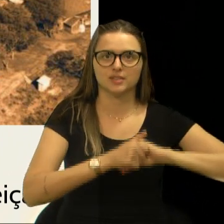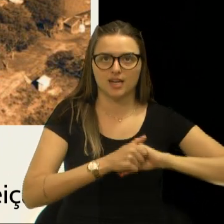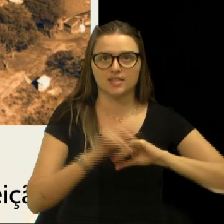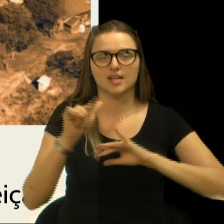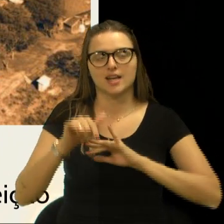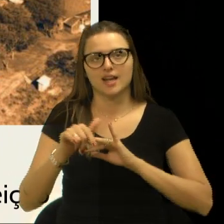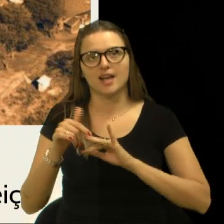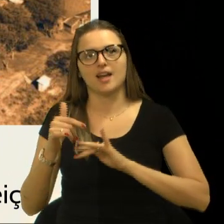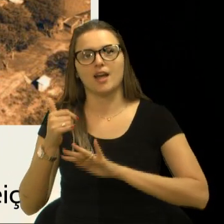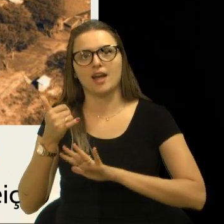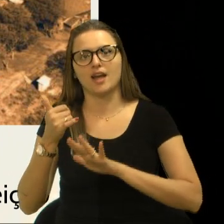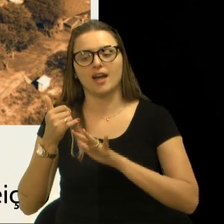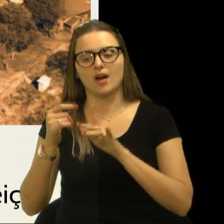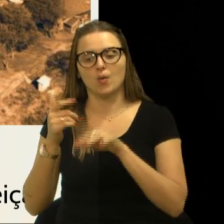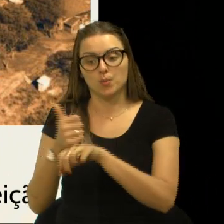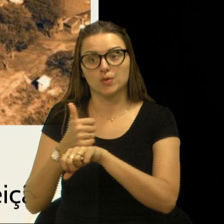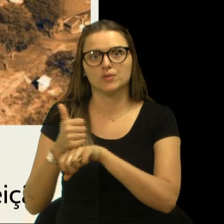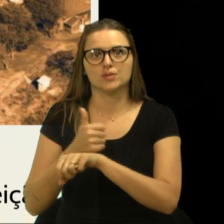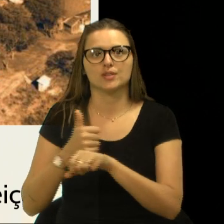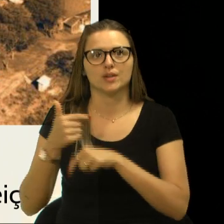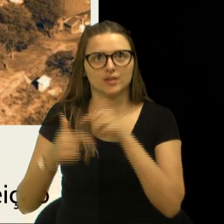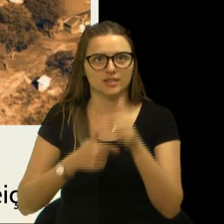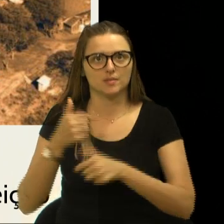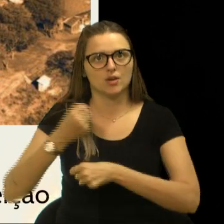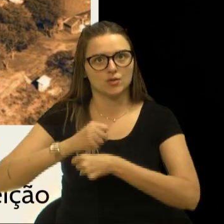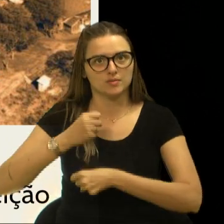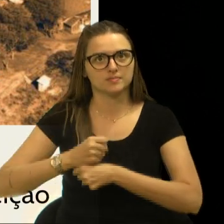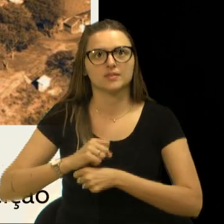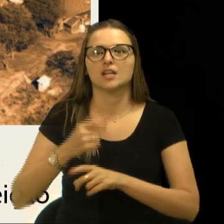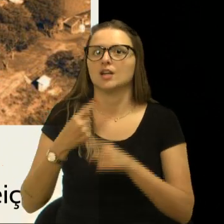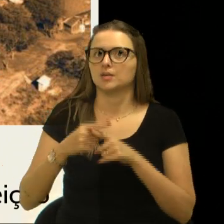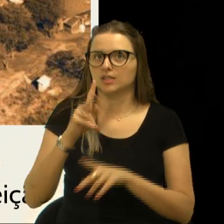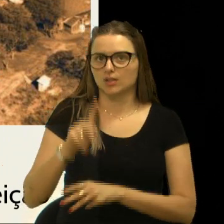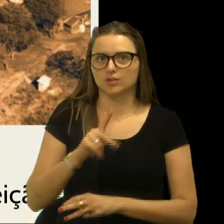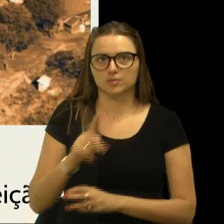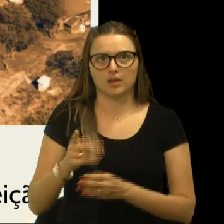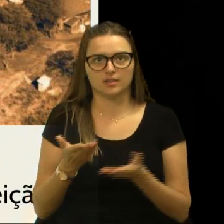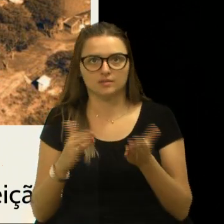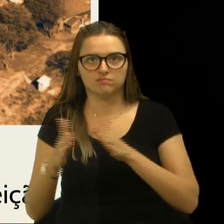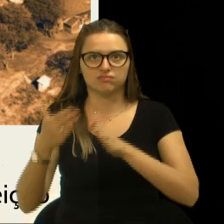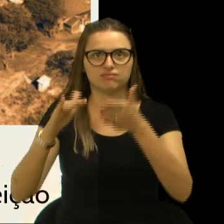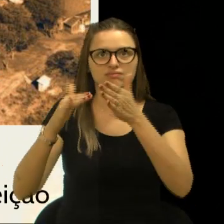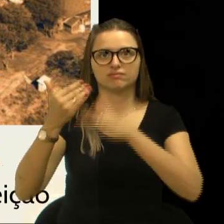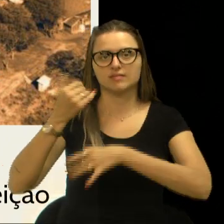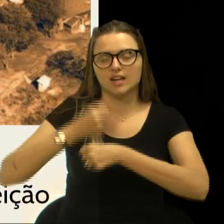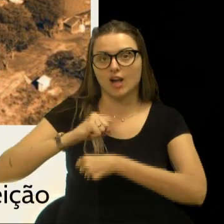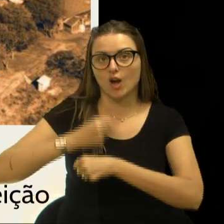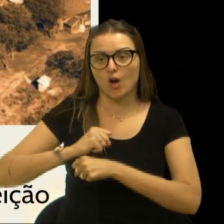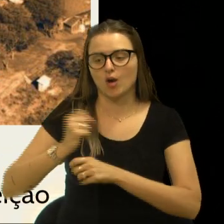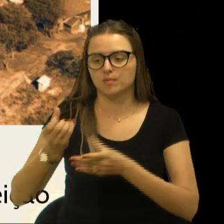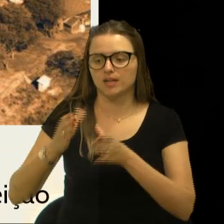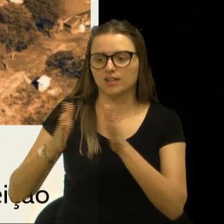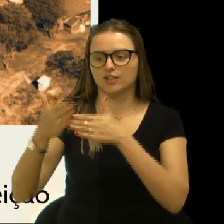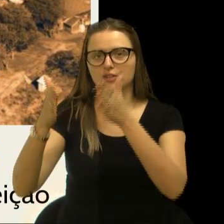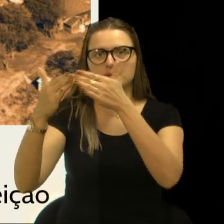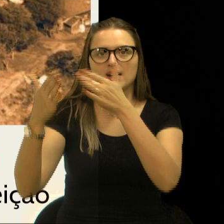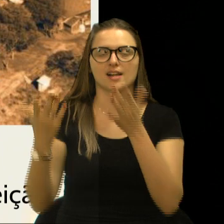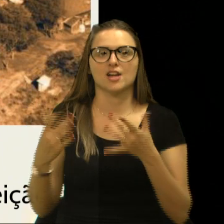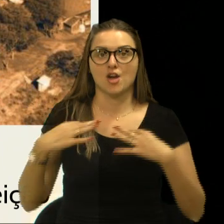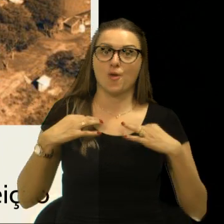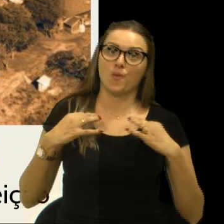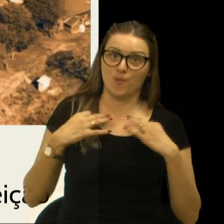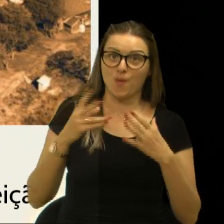freis capuchinhos, porque os freis metiam o tijolo para cima aí naquela época, de batina,